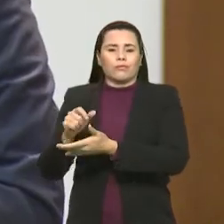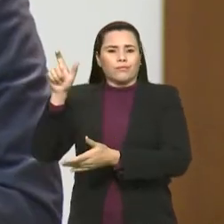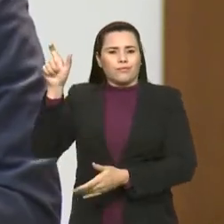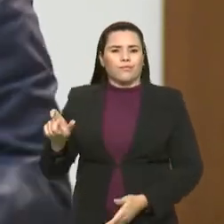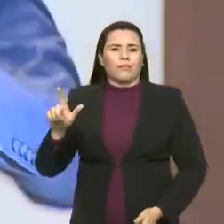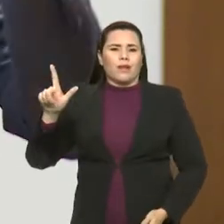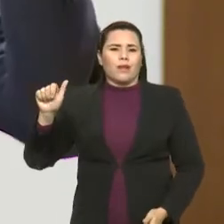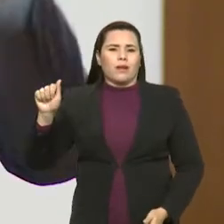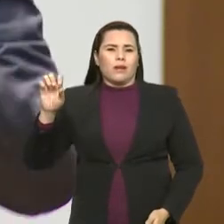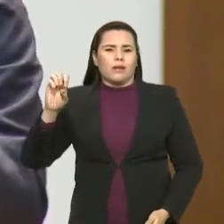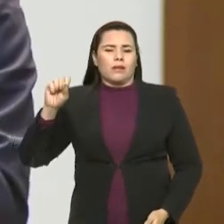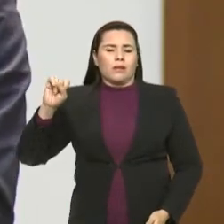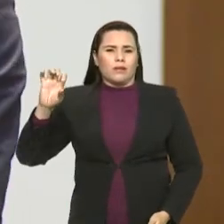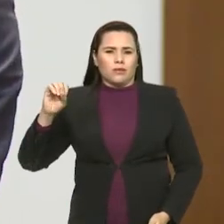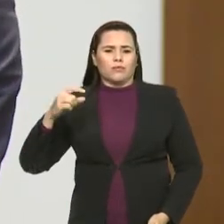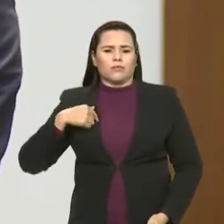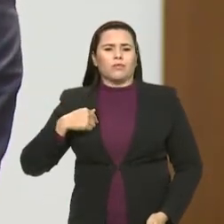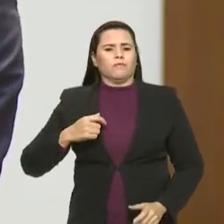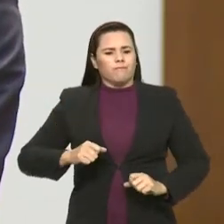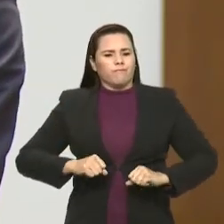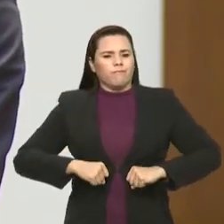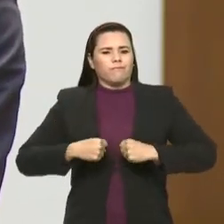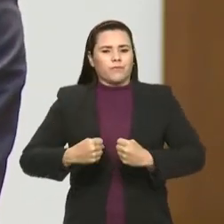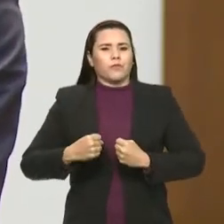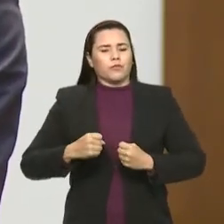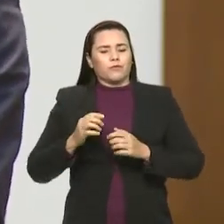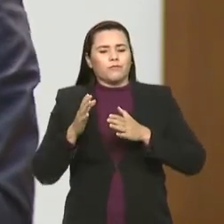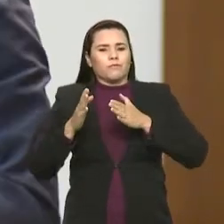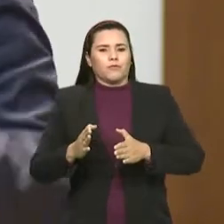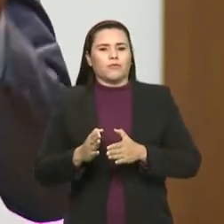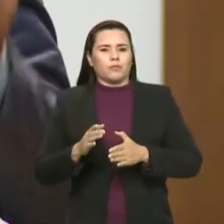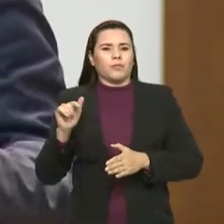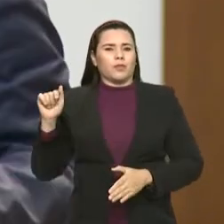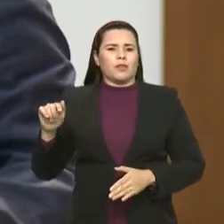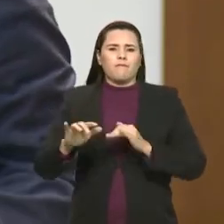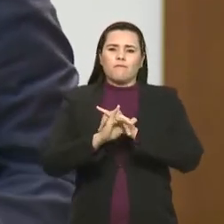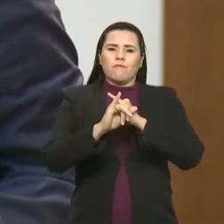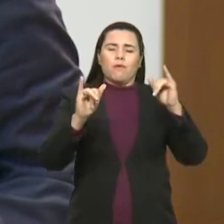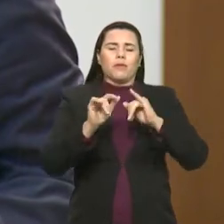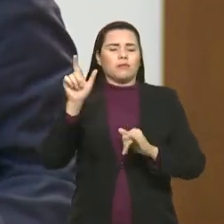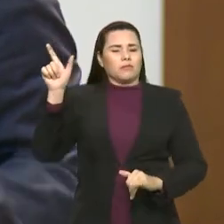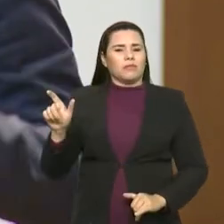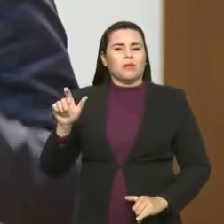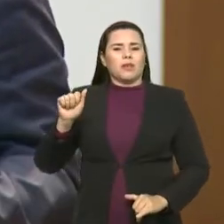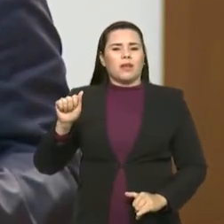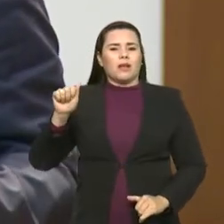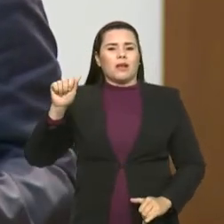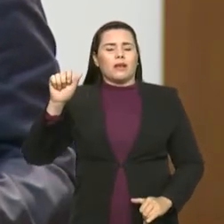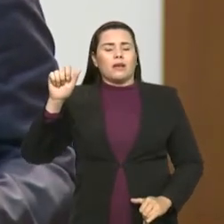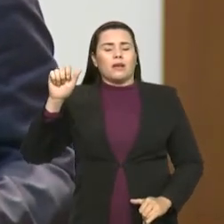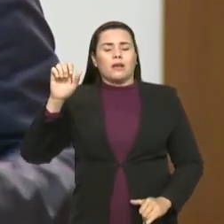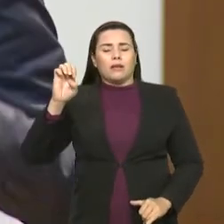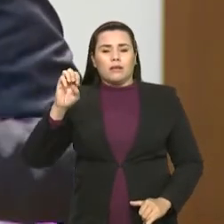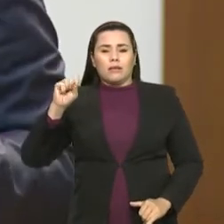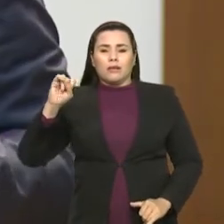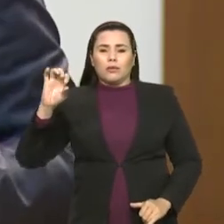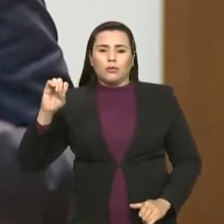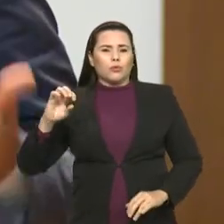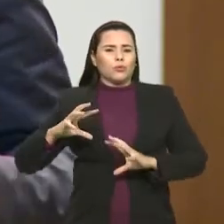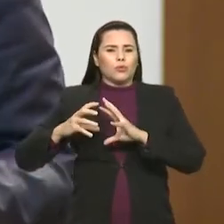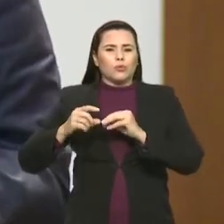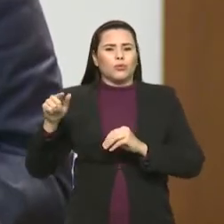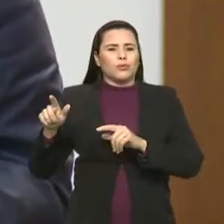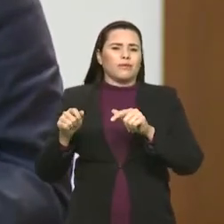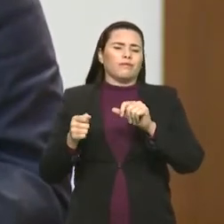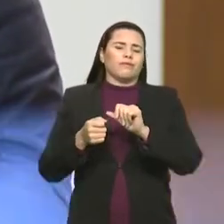muita determinação, levando o nome do nosso pré-candidato ao governo do estado, Dr. Laésio Bonfim. E é por isso que nós estamos aqui